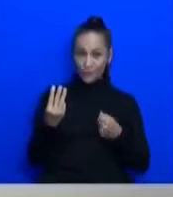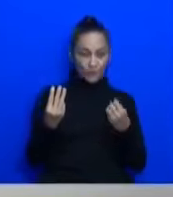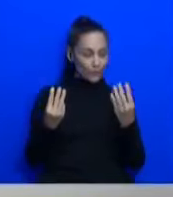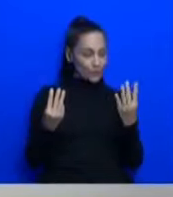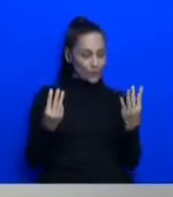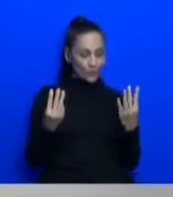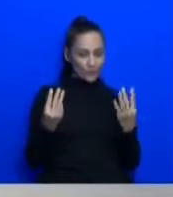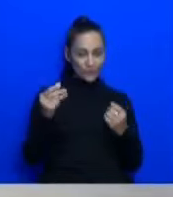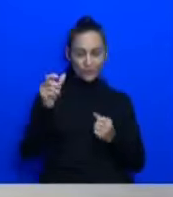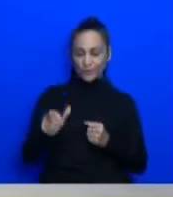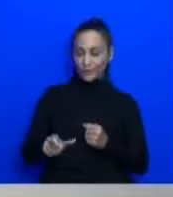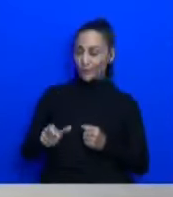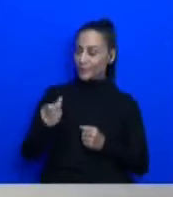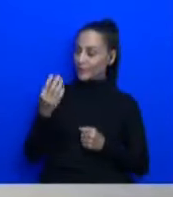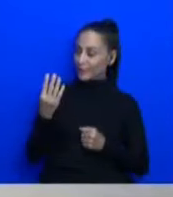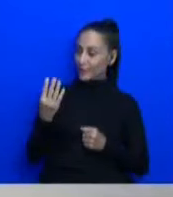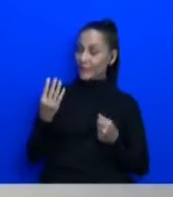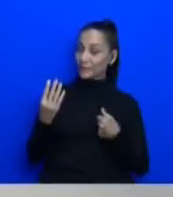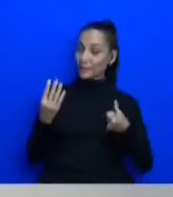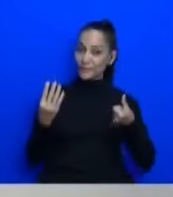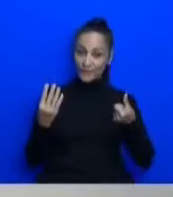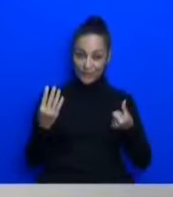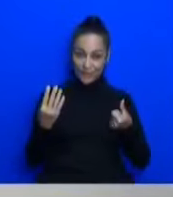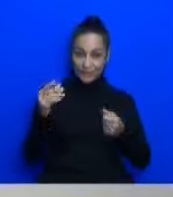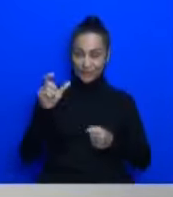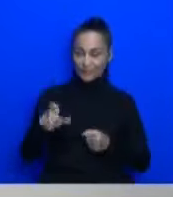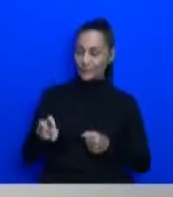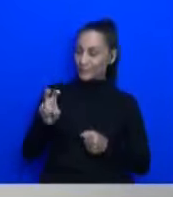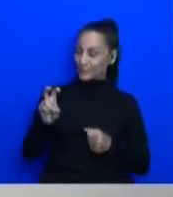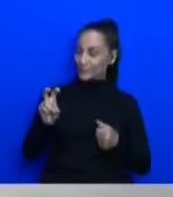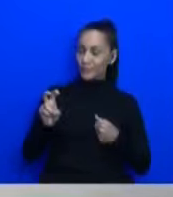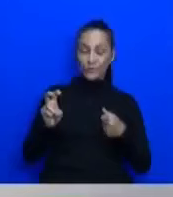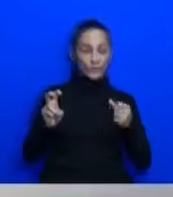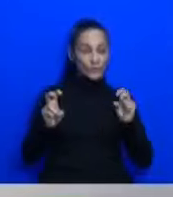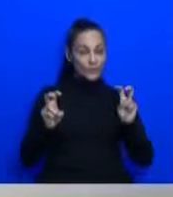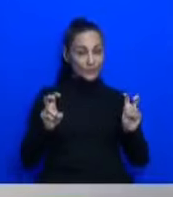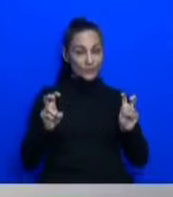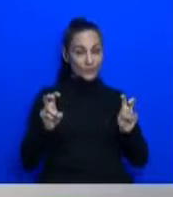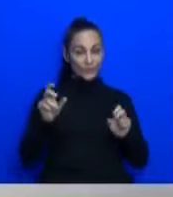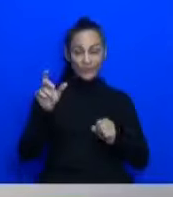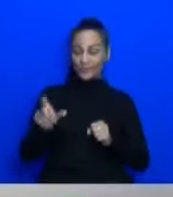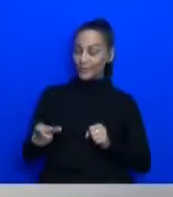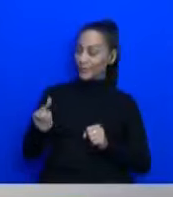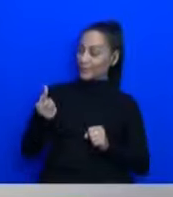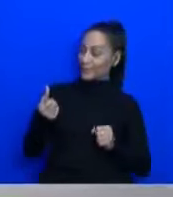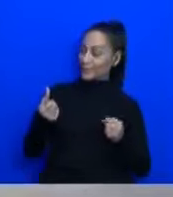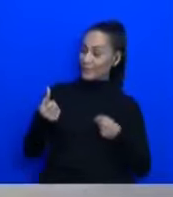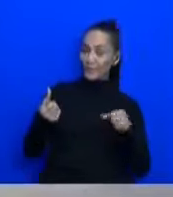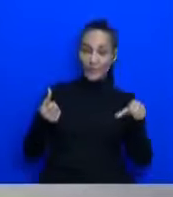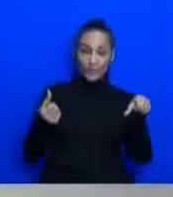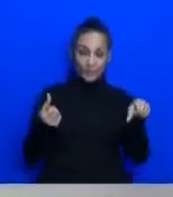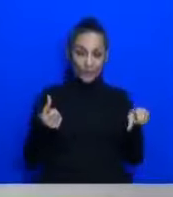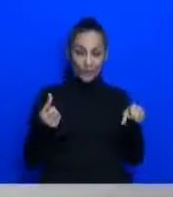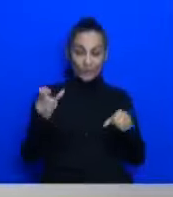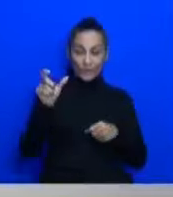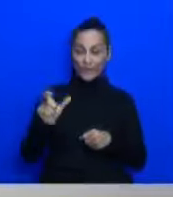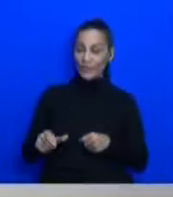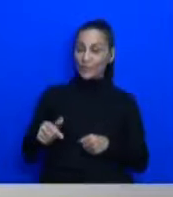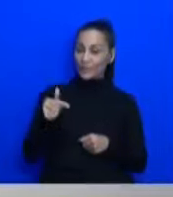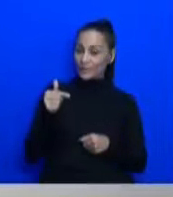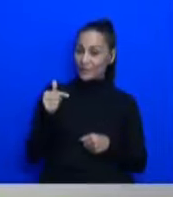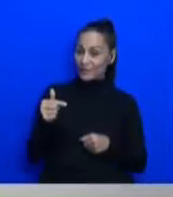4. Coluna 4, 6. Coluna 5, número 5. Coluna 6, 9. E